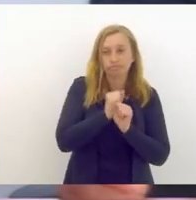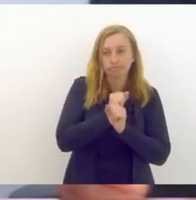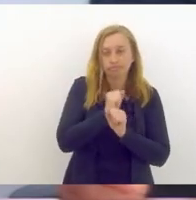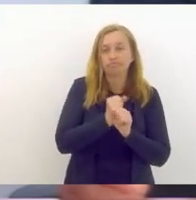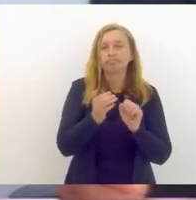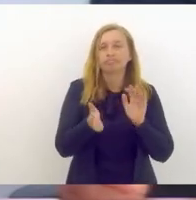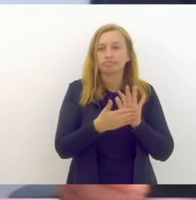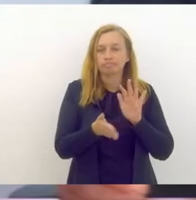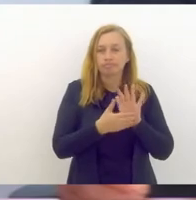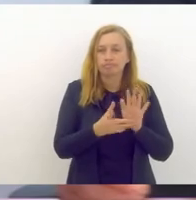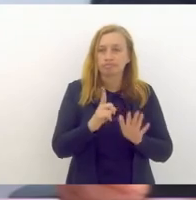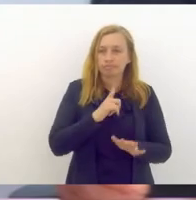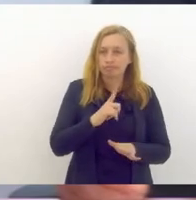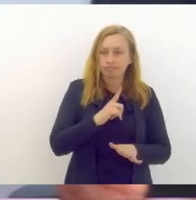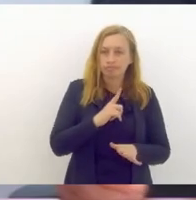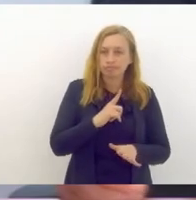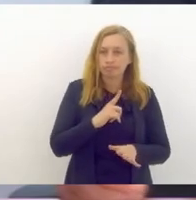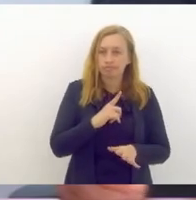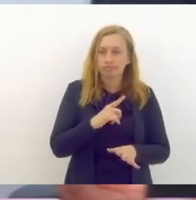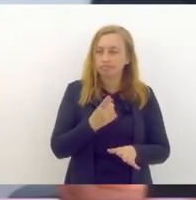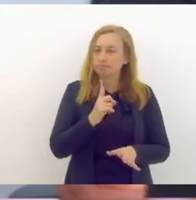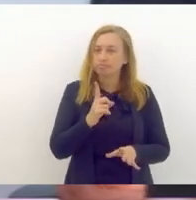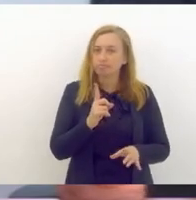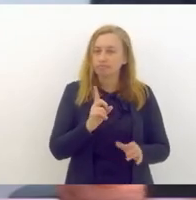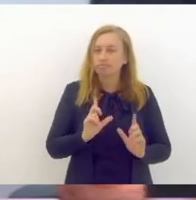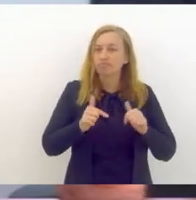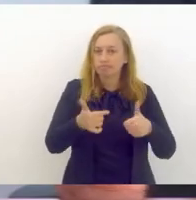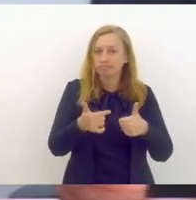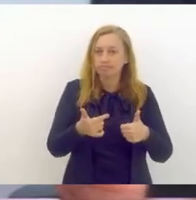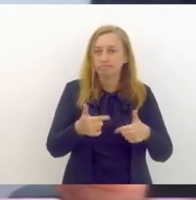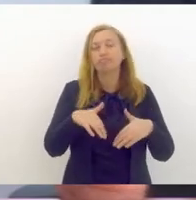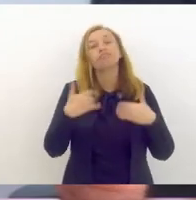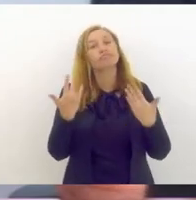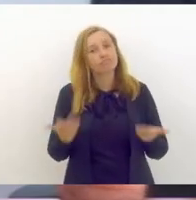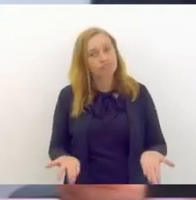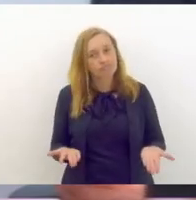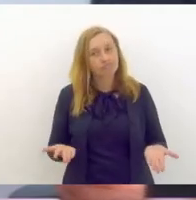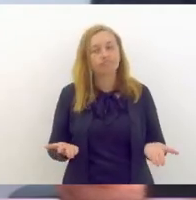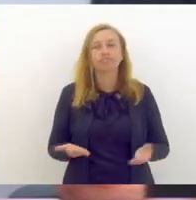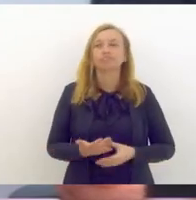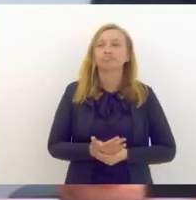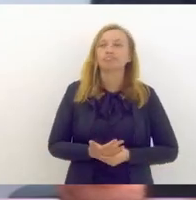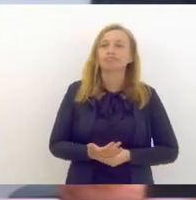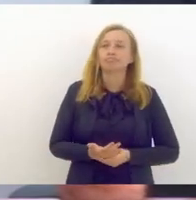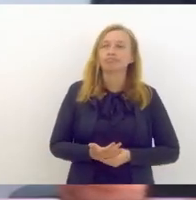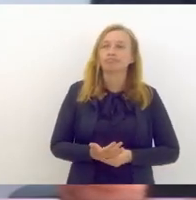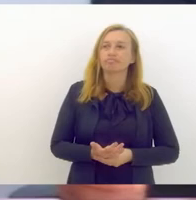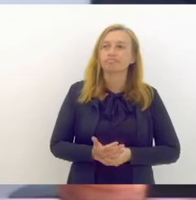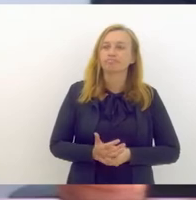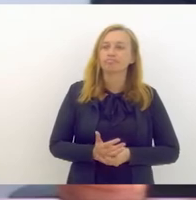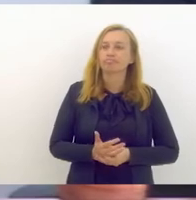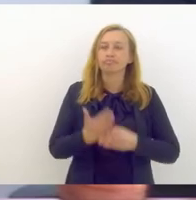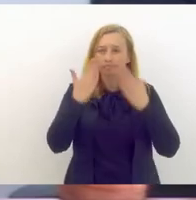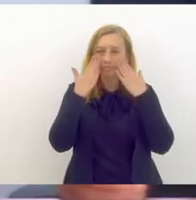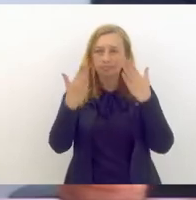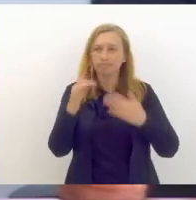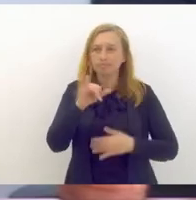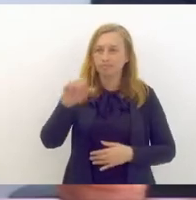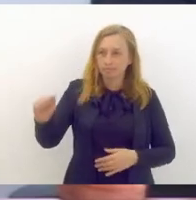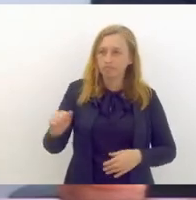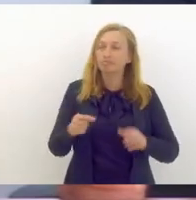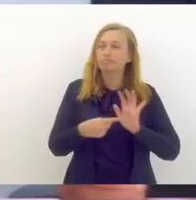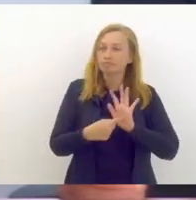propondo, buscando uma solução que não foi alcançada. Então, e a apresentação do INEA demonstra,